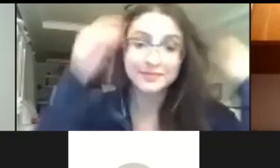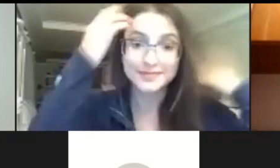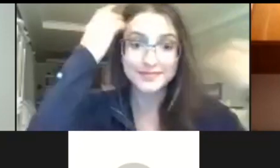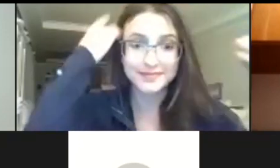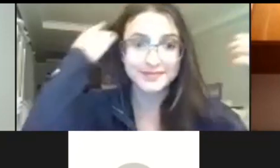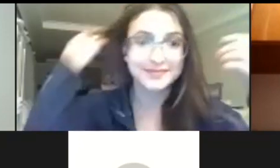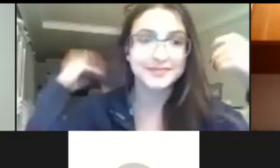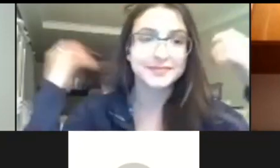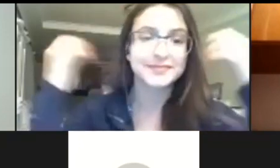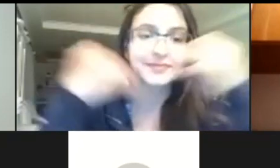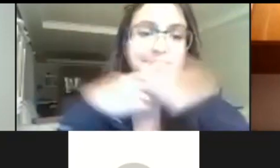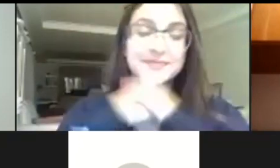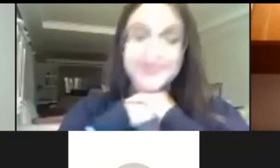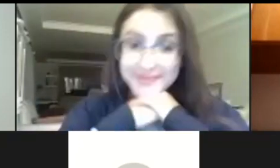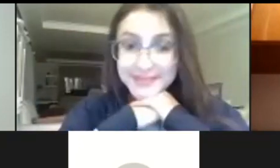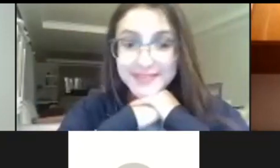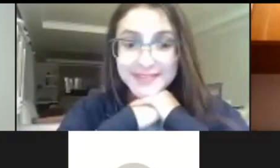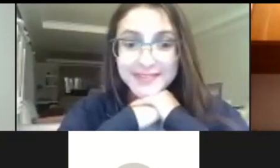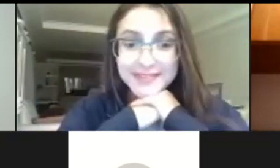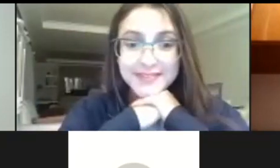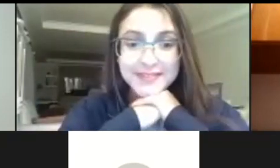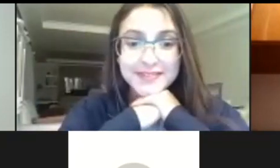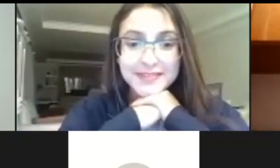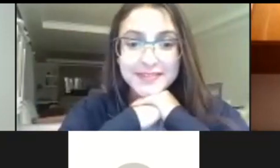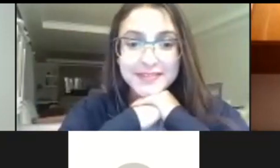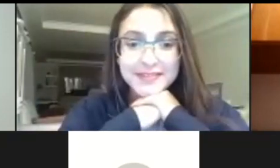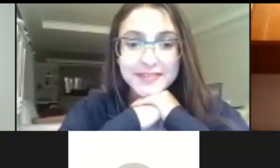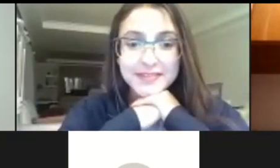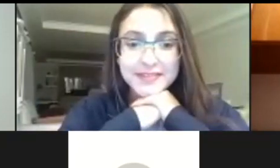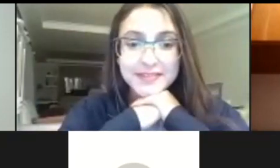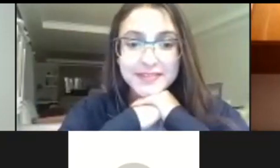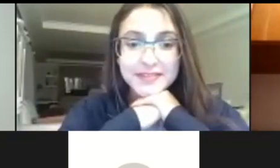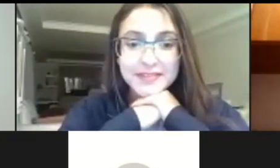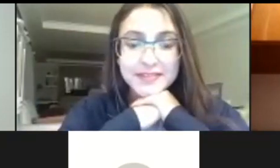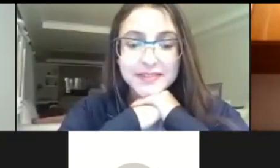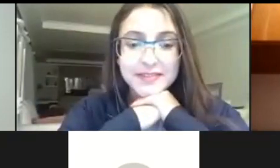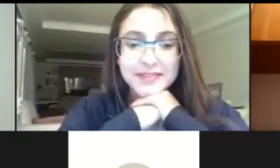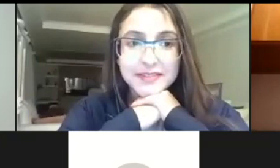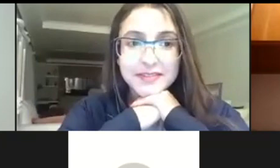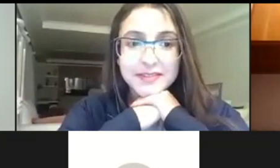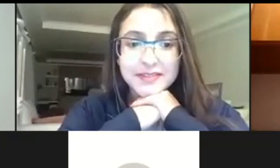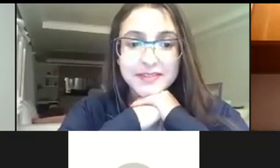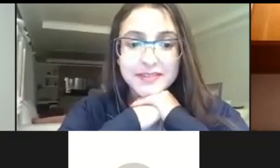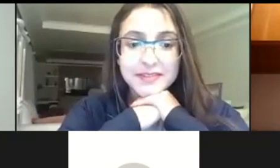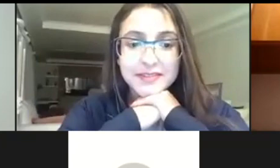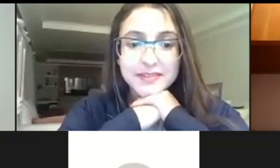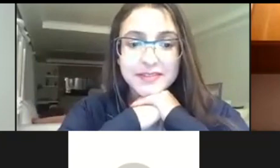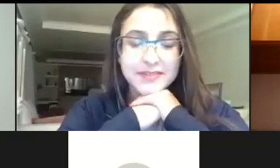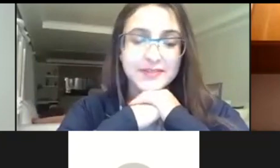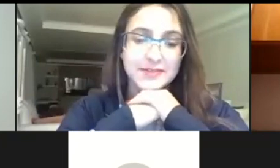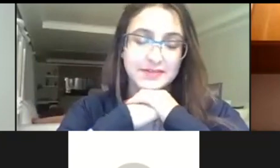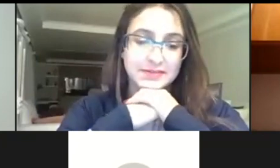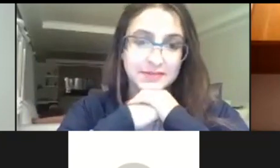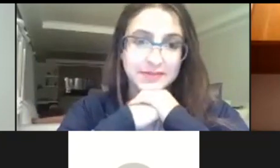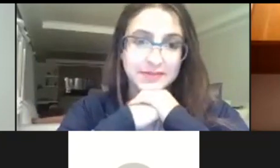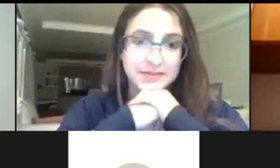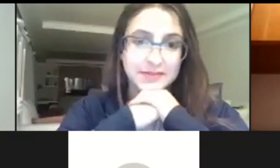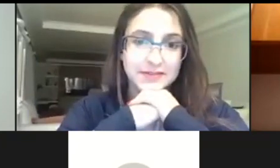não vi há muito tempo, já que eram pacientes mais... Conhecer a Graciema, que segue a gente, que é Nutri